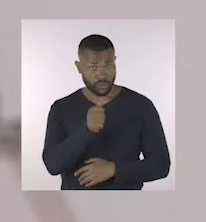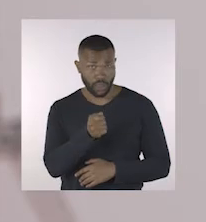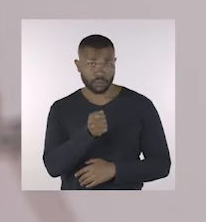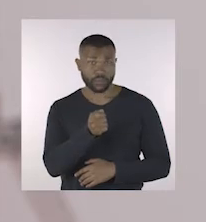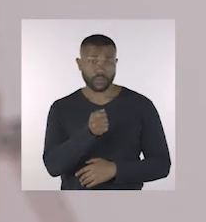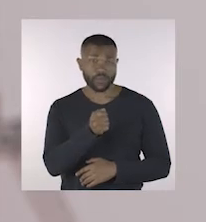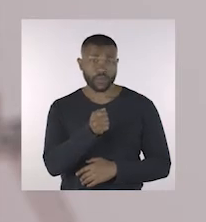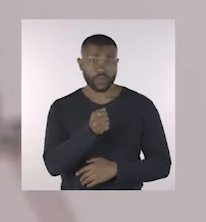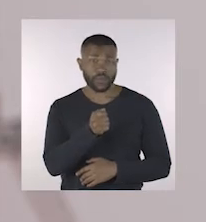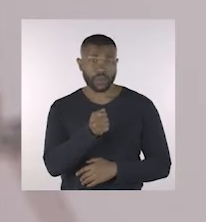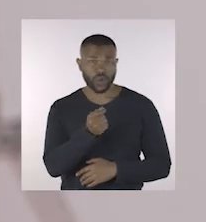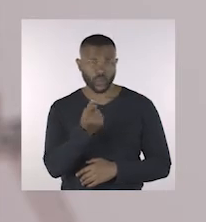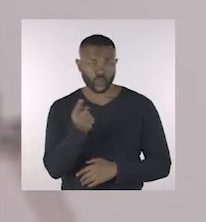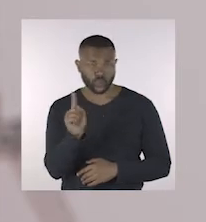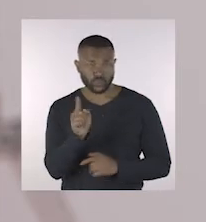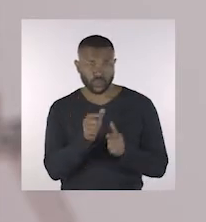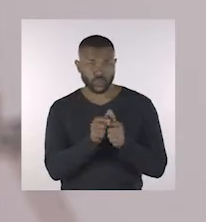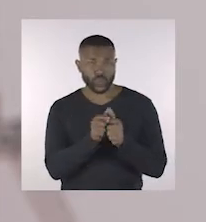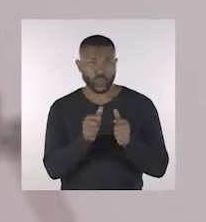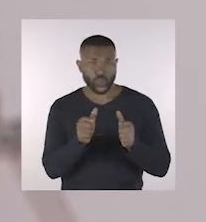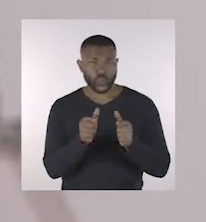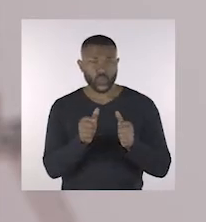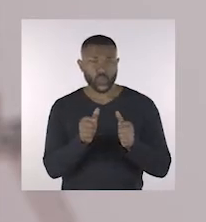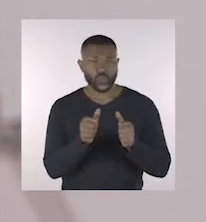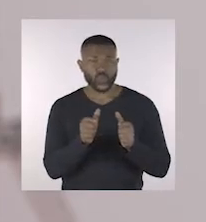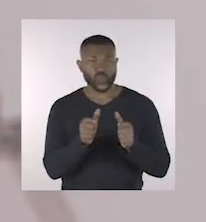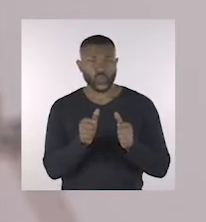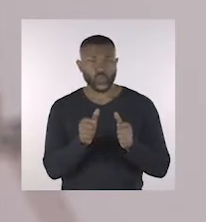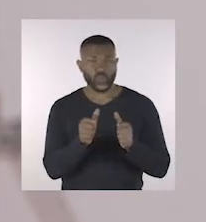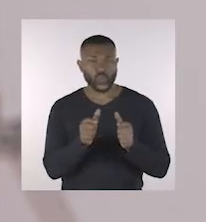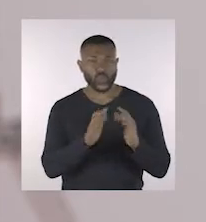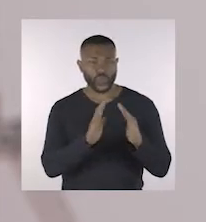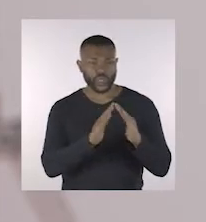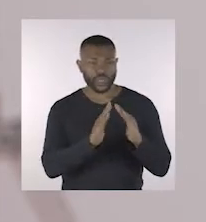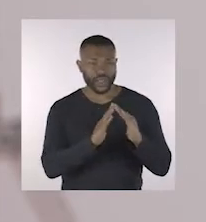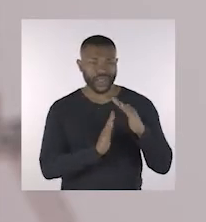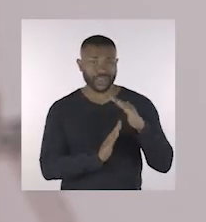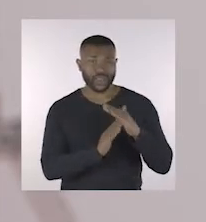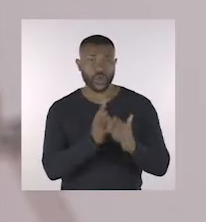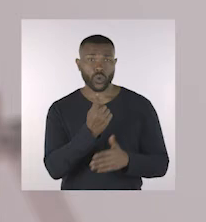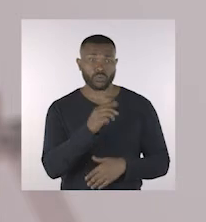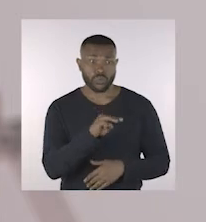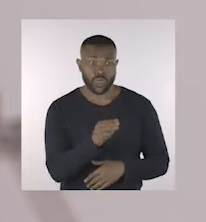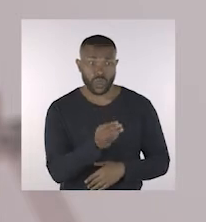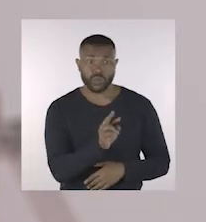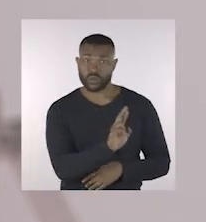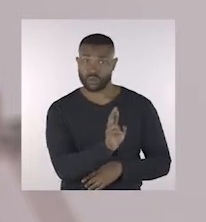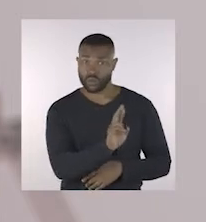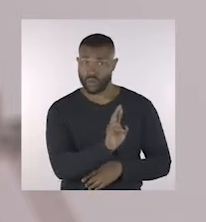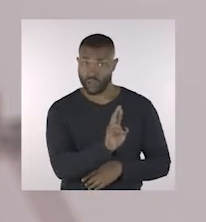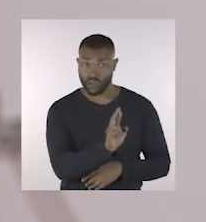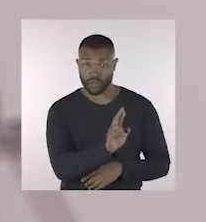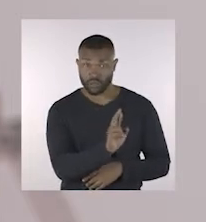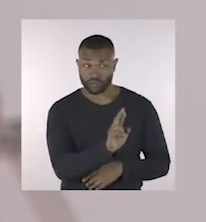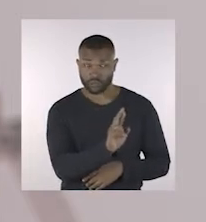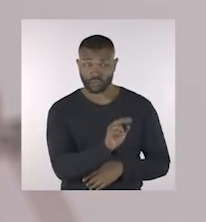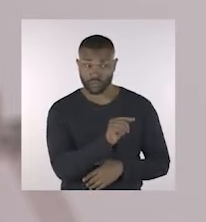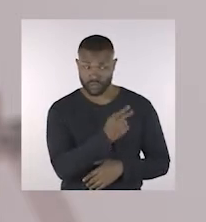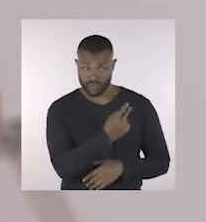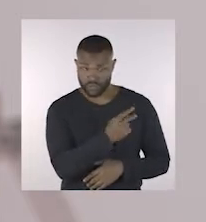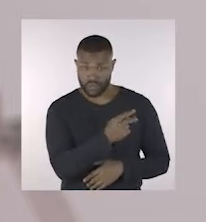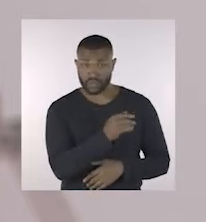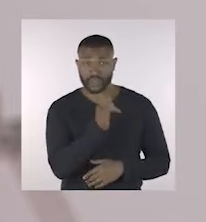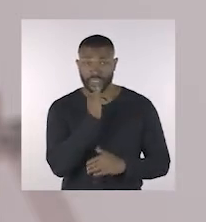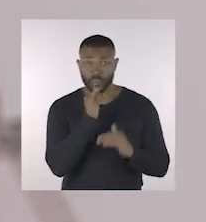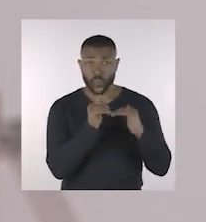o a última alíquota e ela pega Imóveis até um milhão de reais e daí